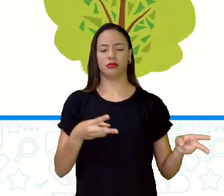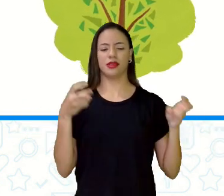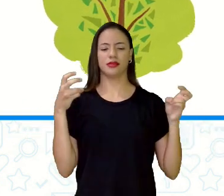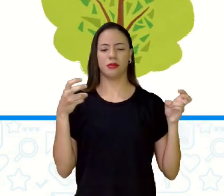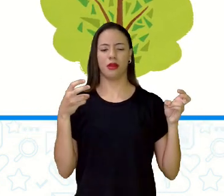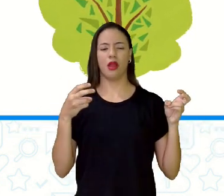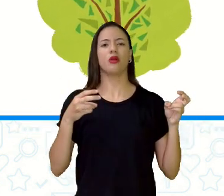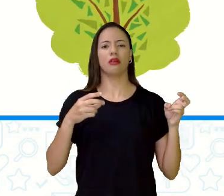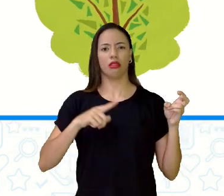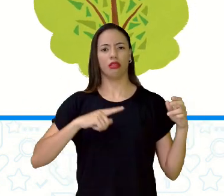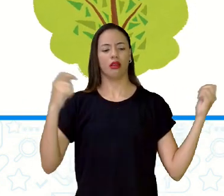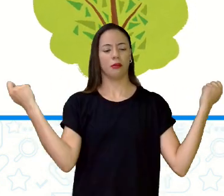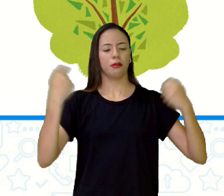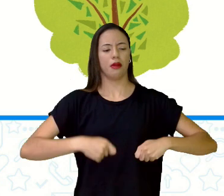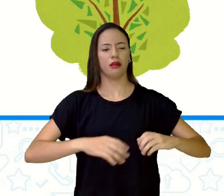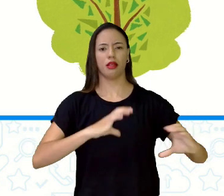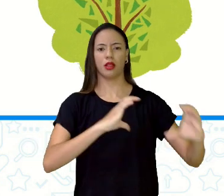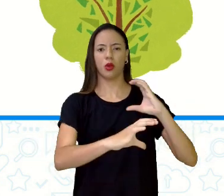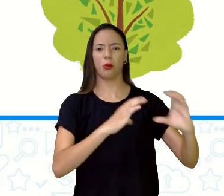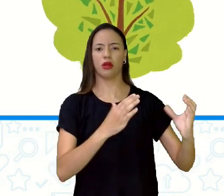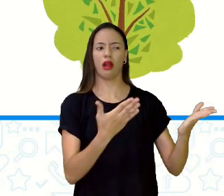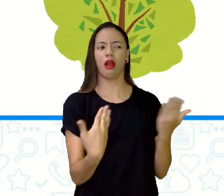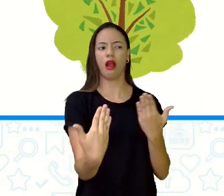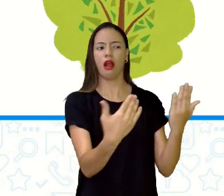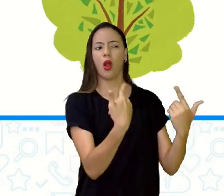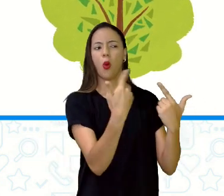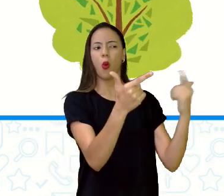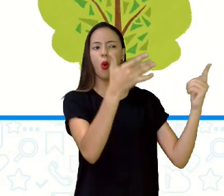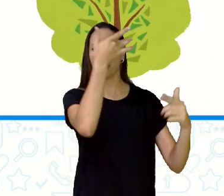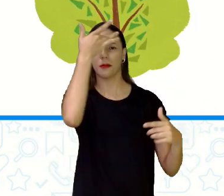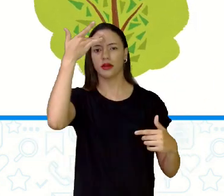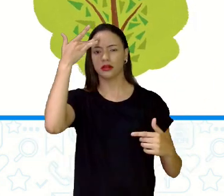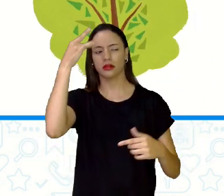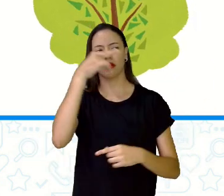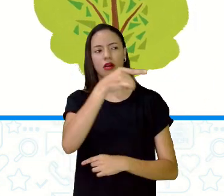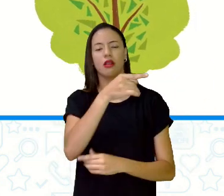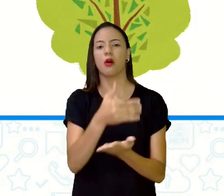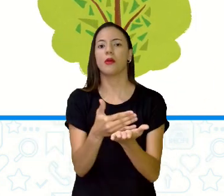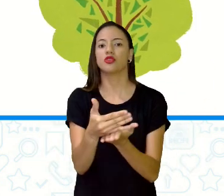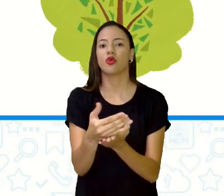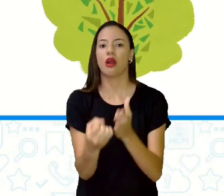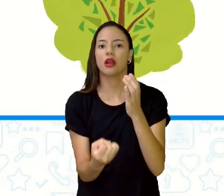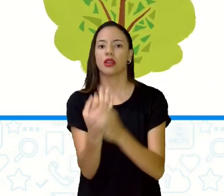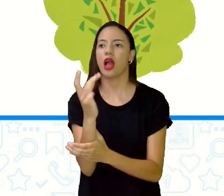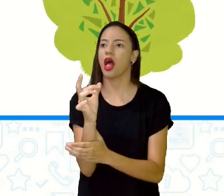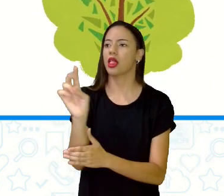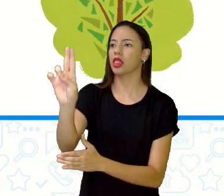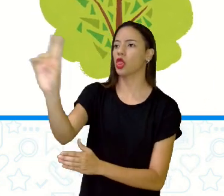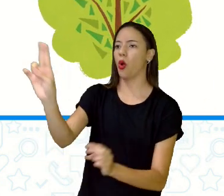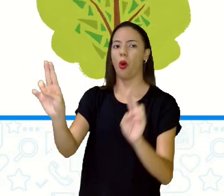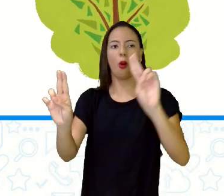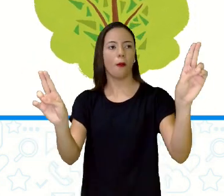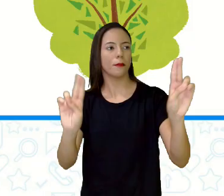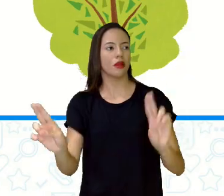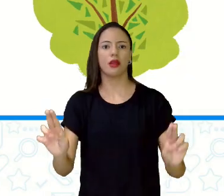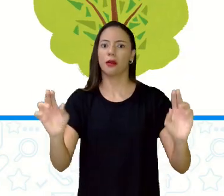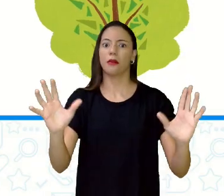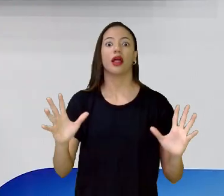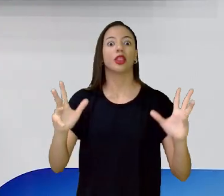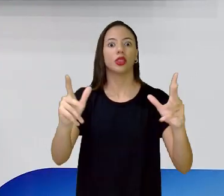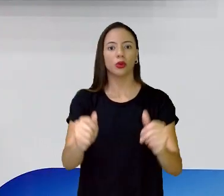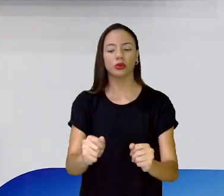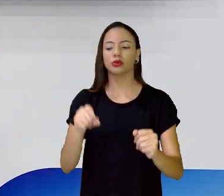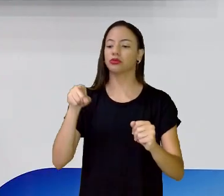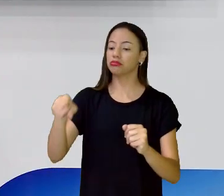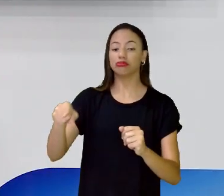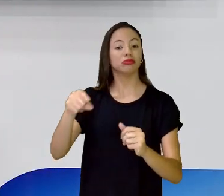poderia se comunicar com outras pessoas, ele começou a nomear as coisas. E foi dessa forma que surgiu